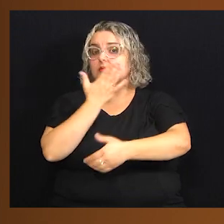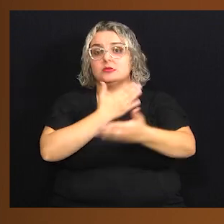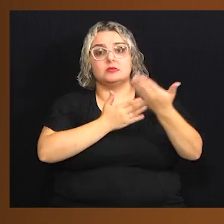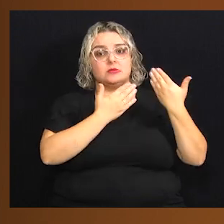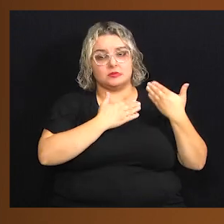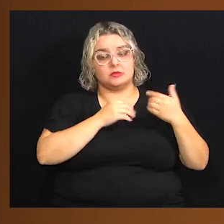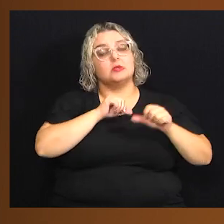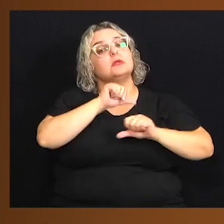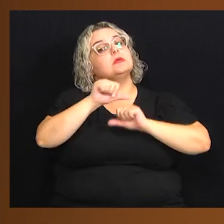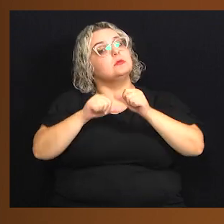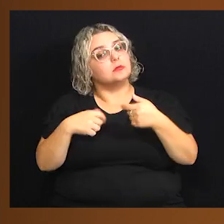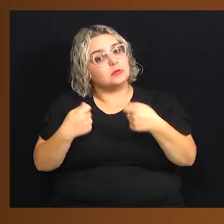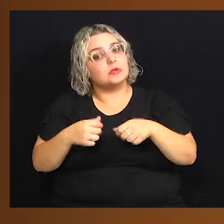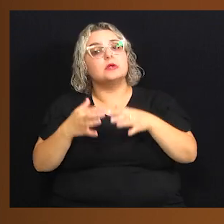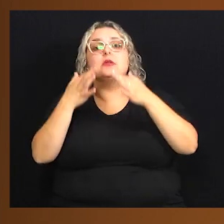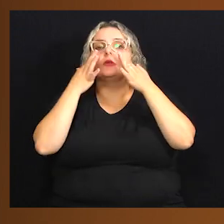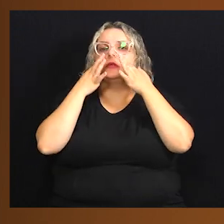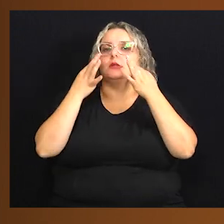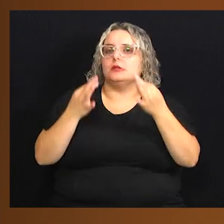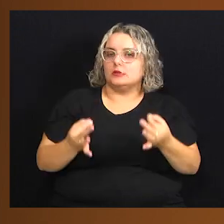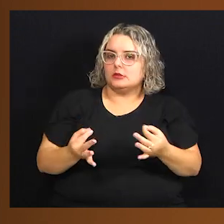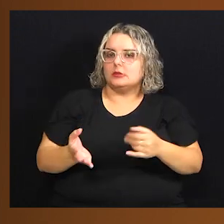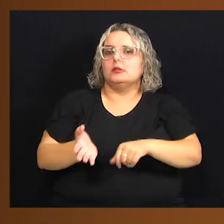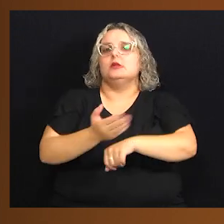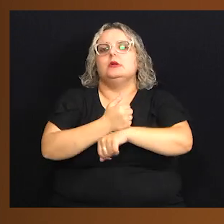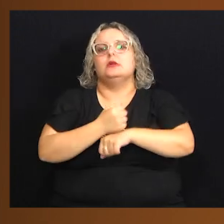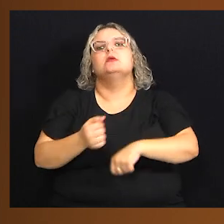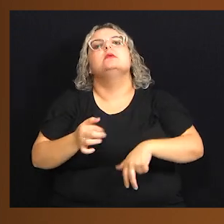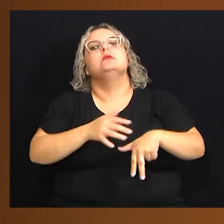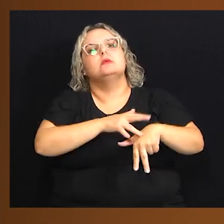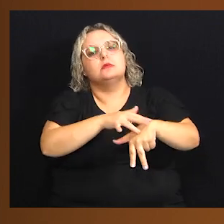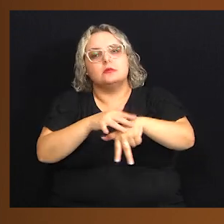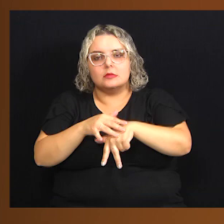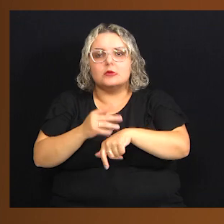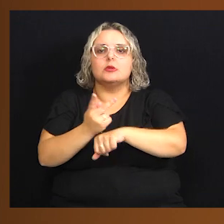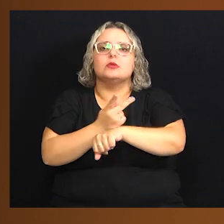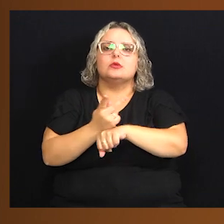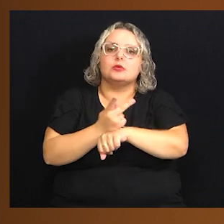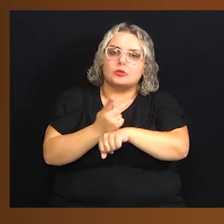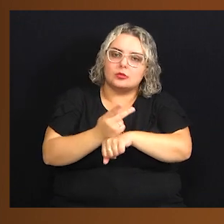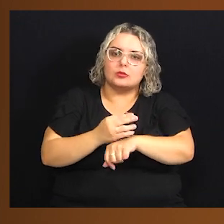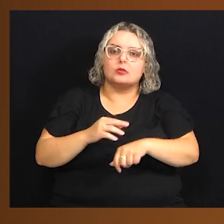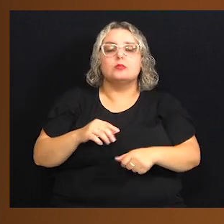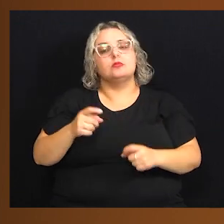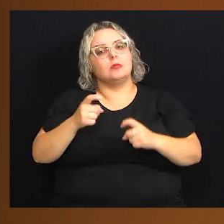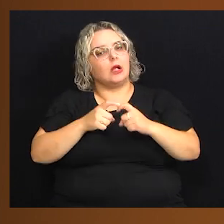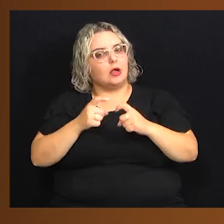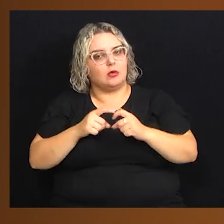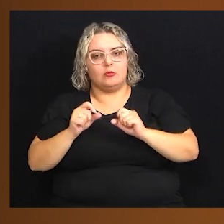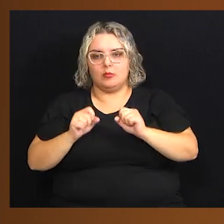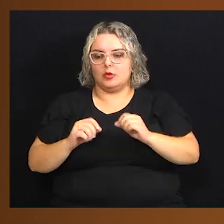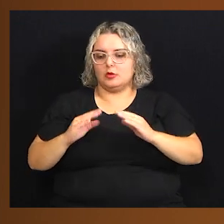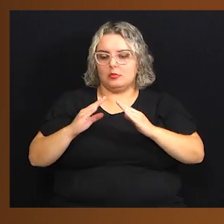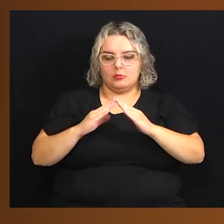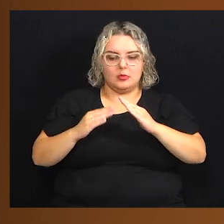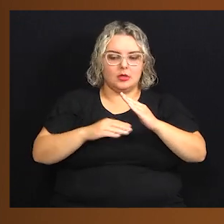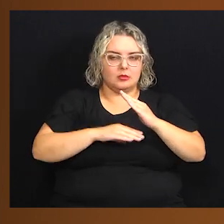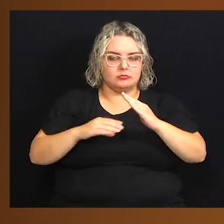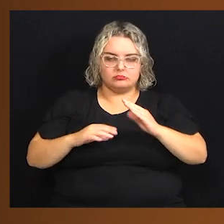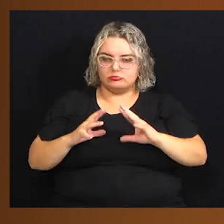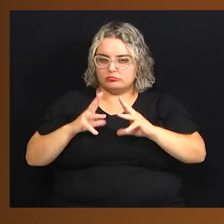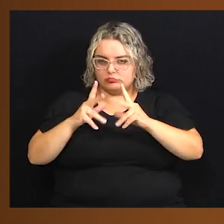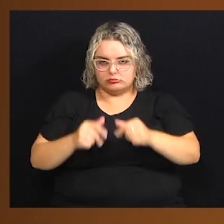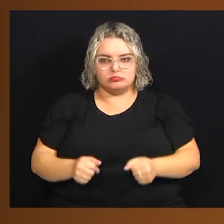acontecia antes, então essas mudanças também precisam alertar o paciente e fazer com que ele procure um médico, que pode ser um clínico